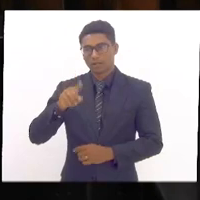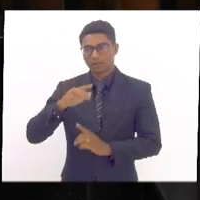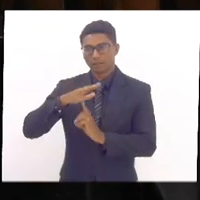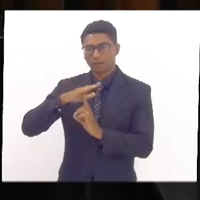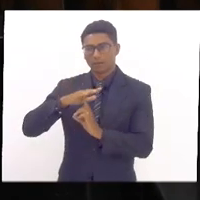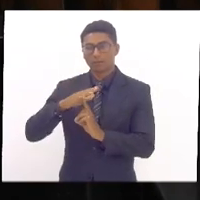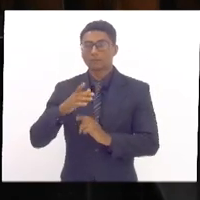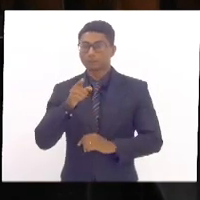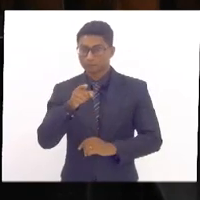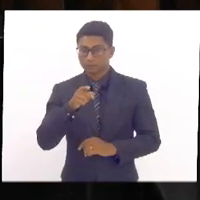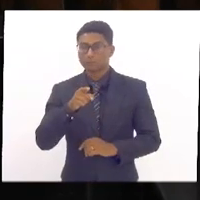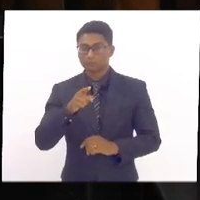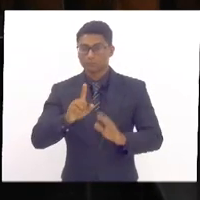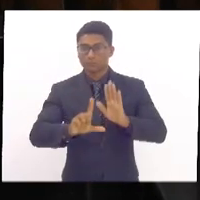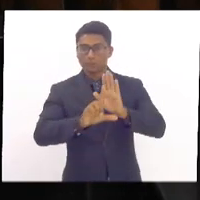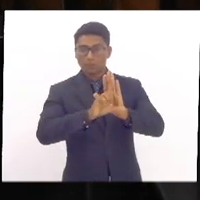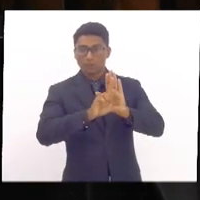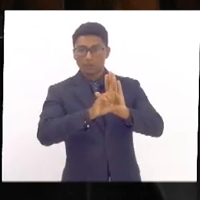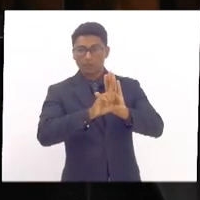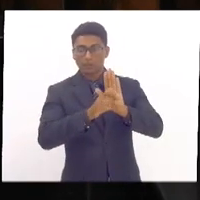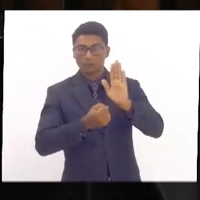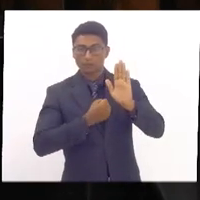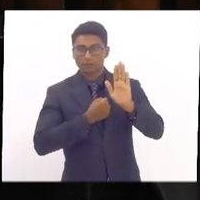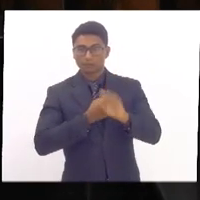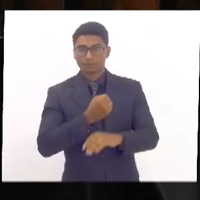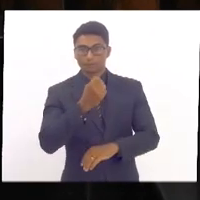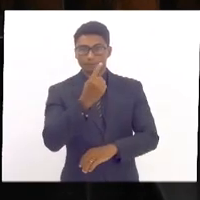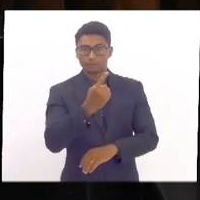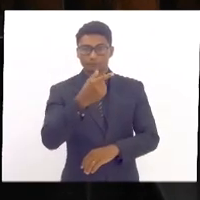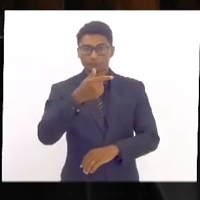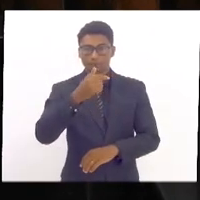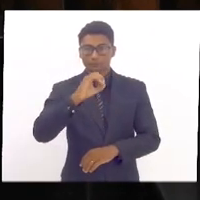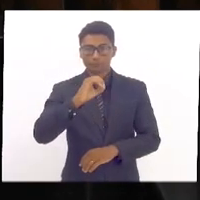Lei Complementar 120, de